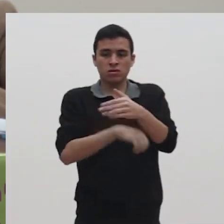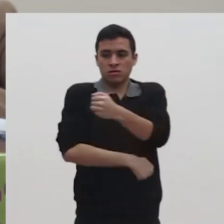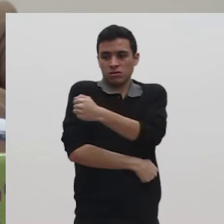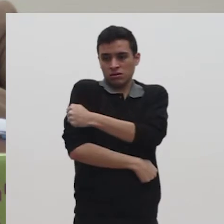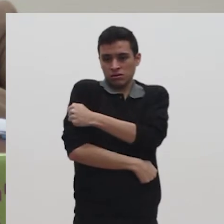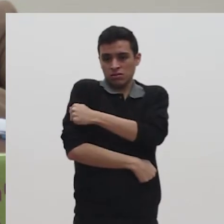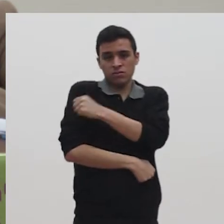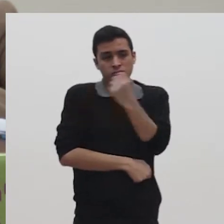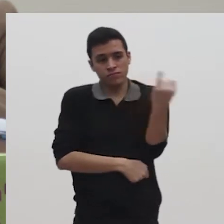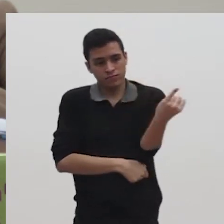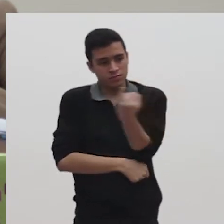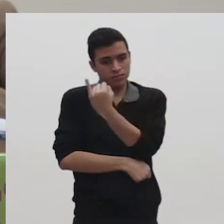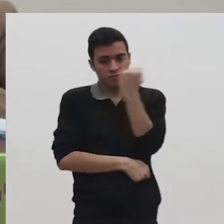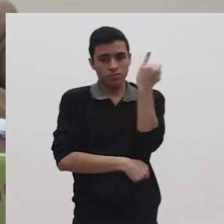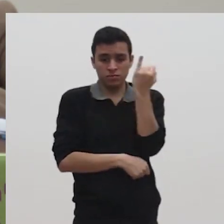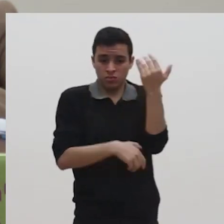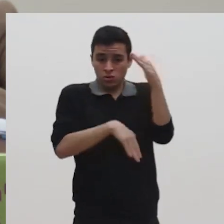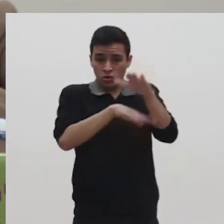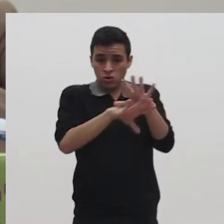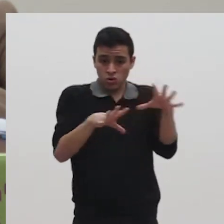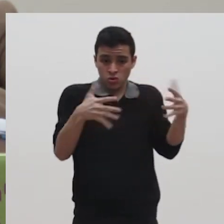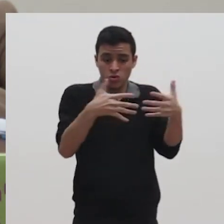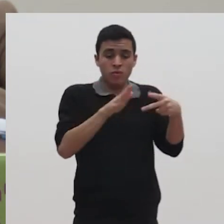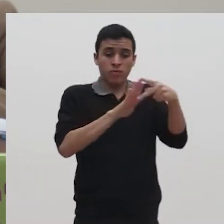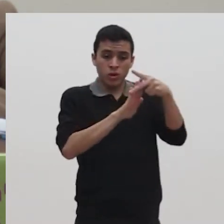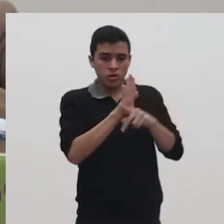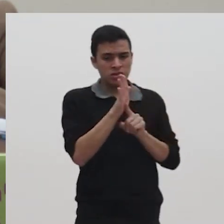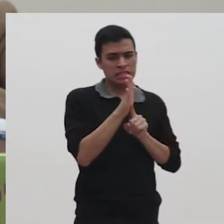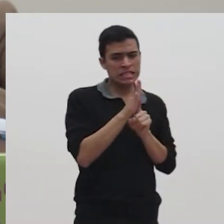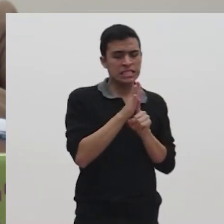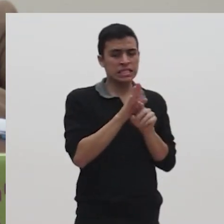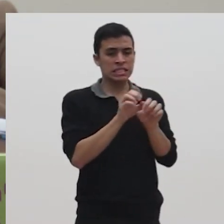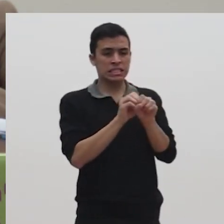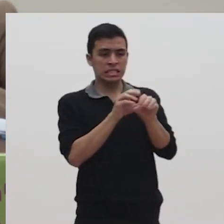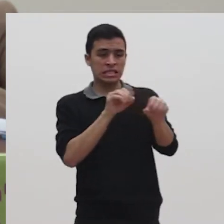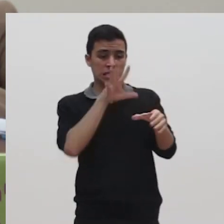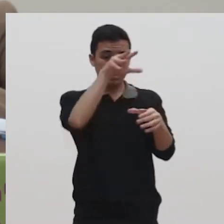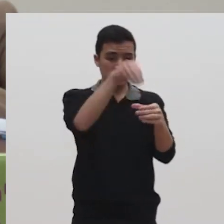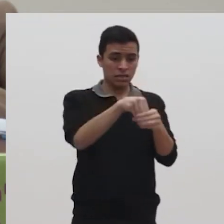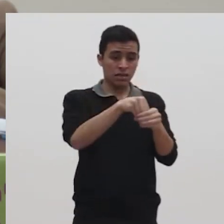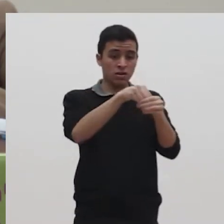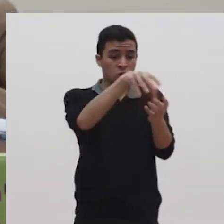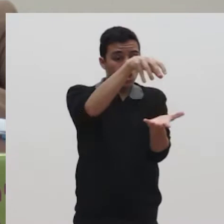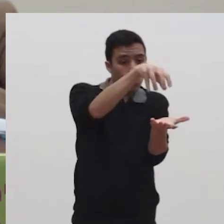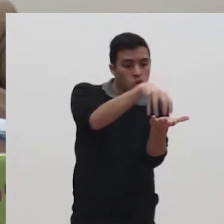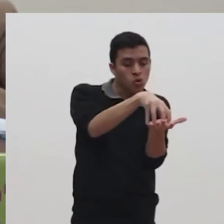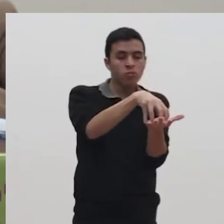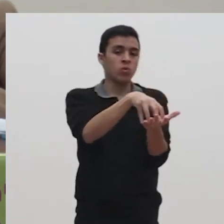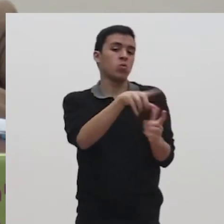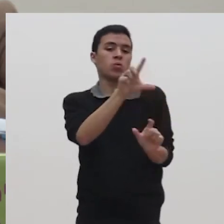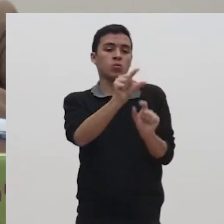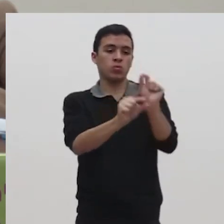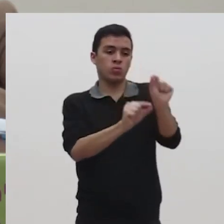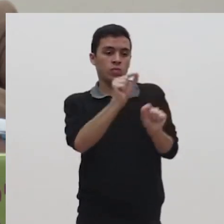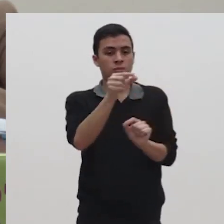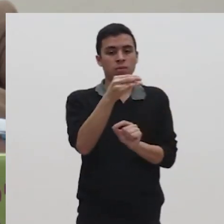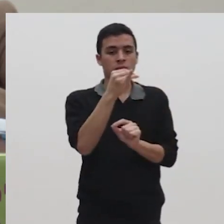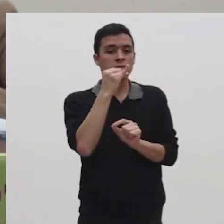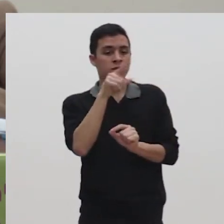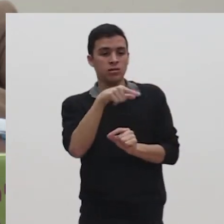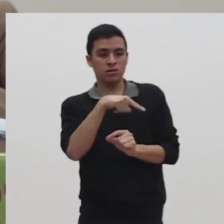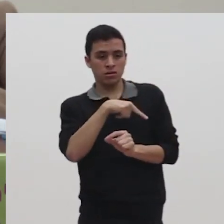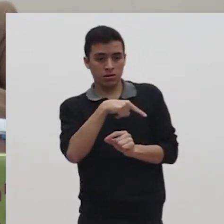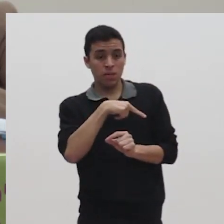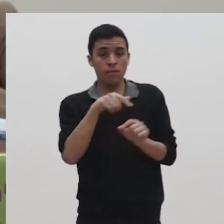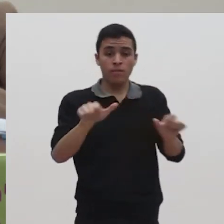absolutamente essencial para esse setor. É um grande projeto de pesquisa e extensão que está na alma aqui desse setor, que faz com que, enfim, exista